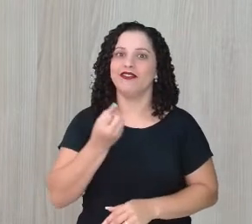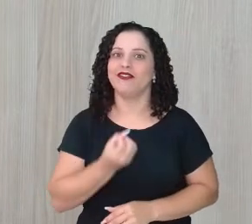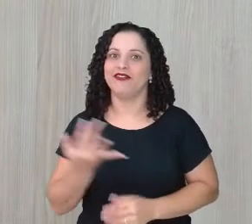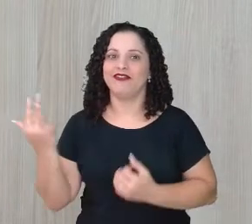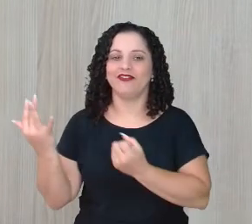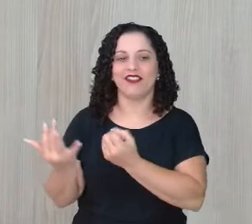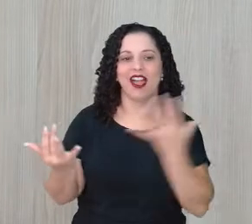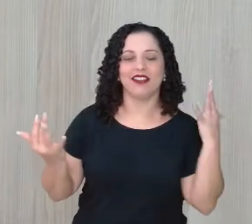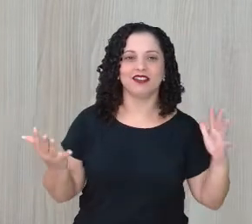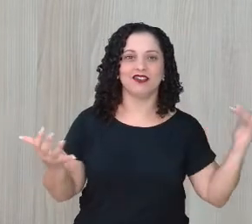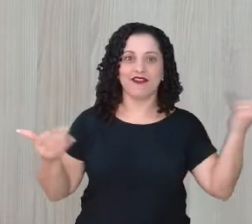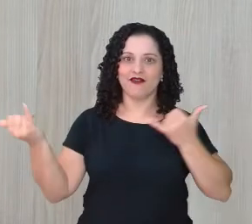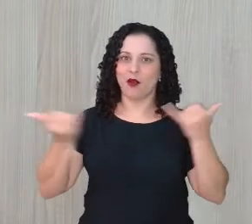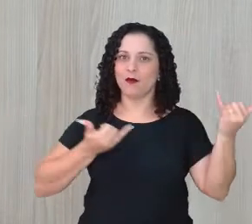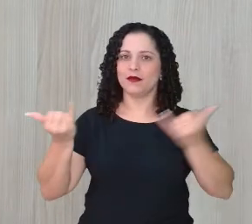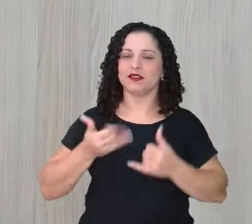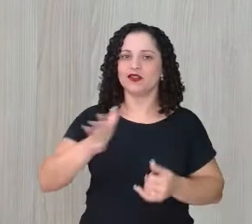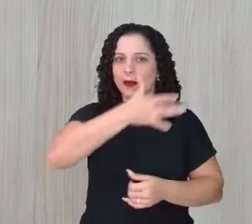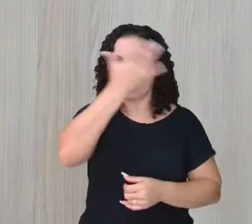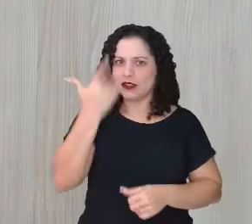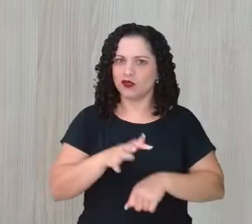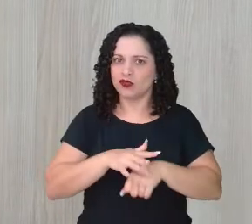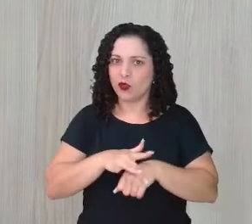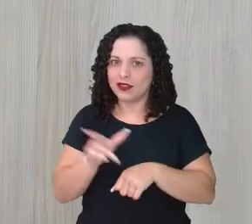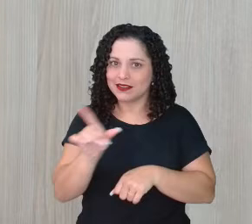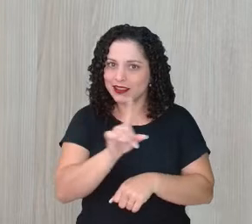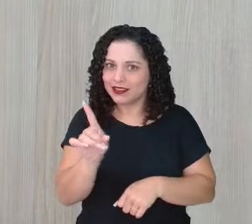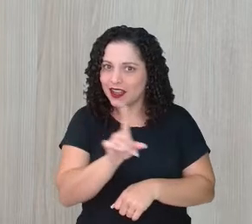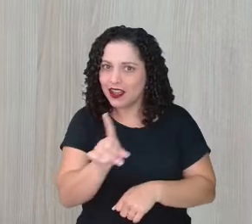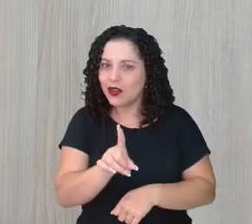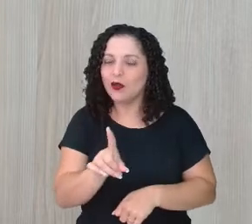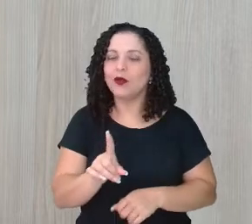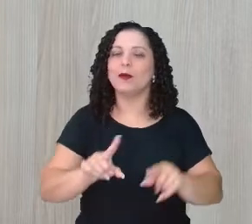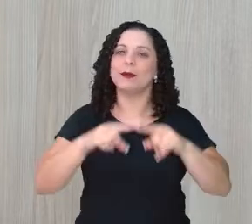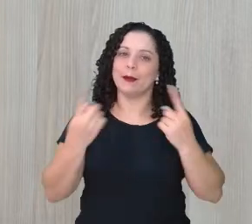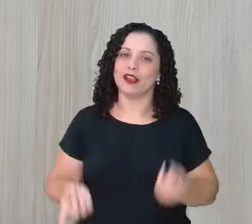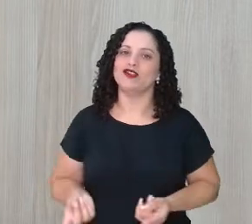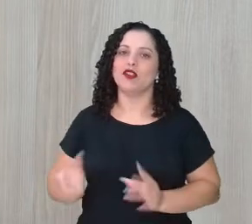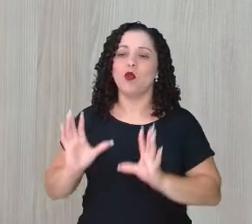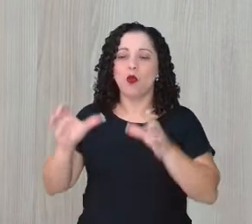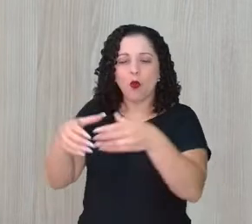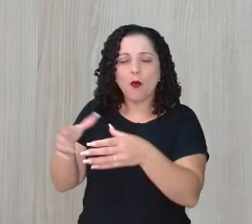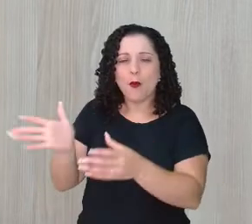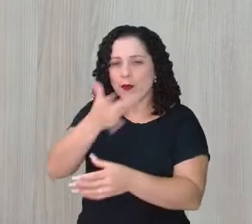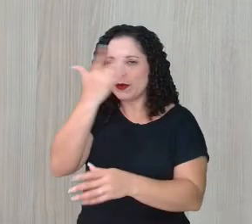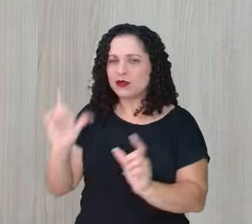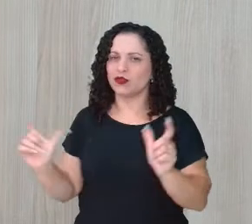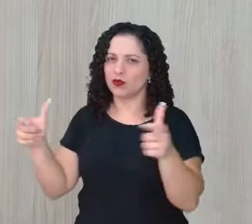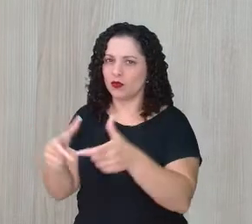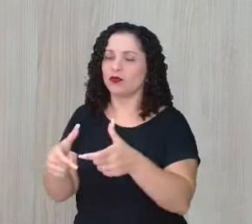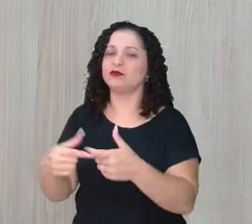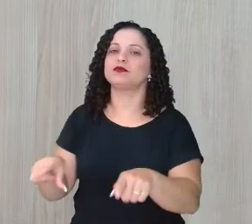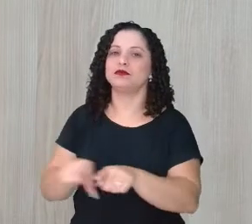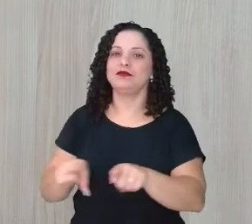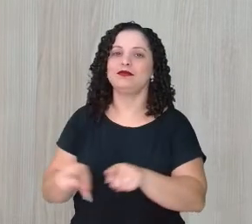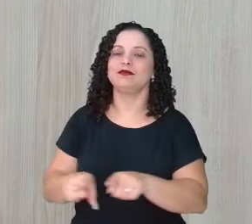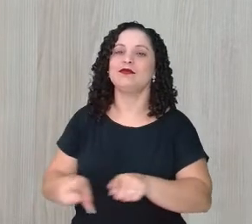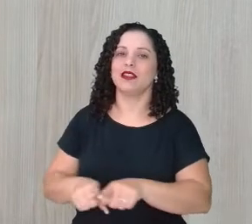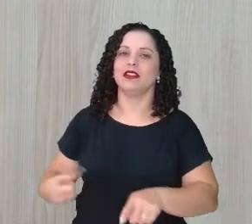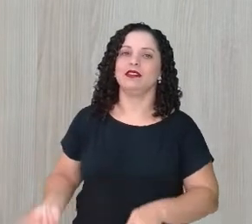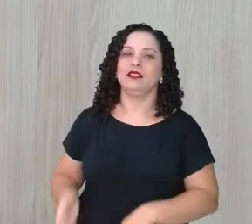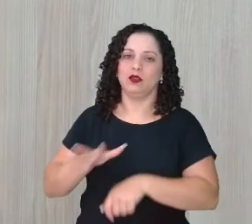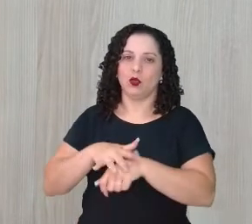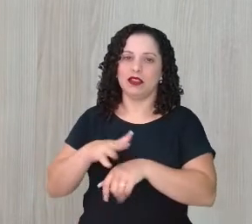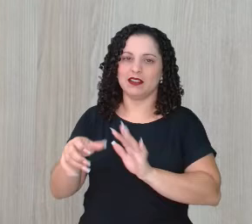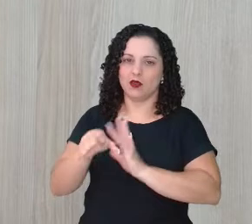que pessoas não estão tendo a doença, mas sabemos que algumas ainda estão tendo, ainda permanecemos usando máscara, com